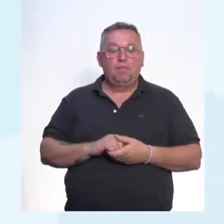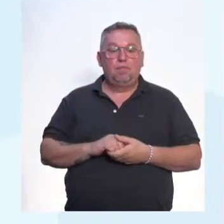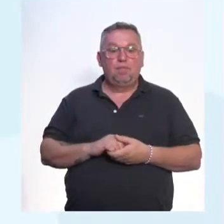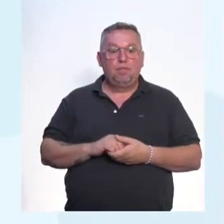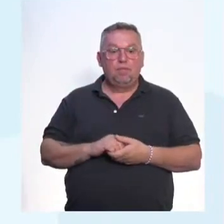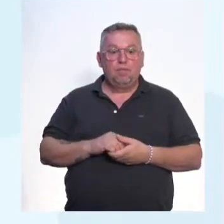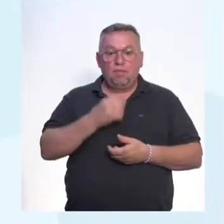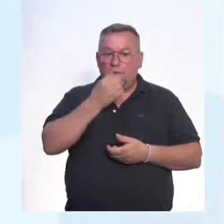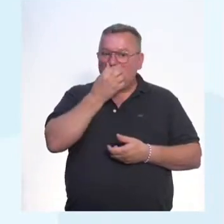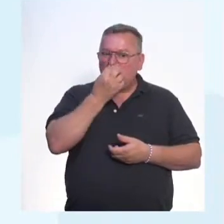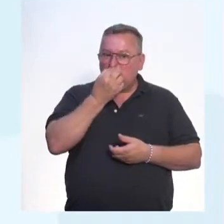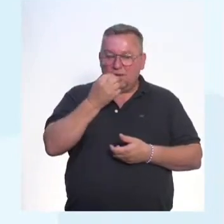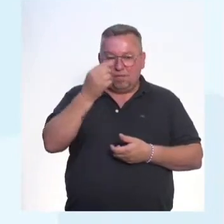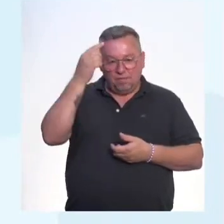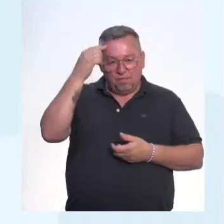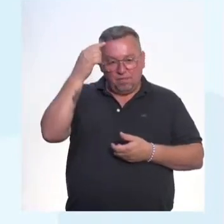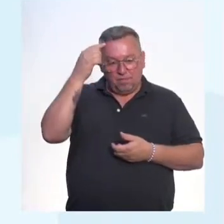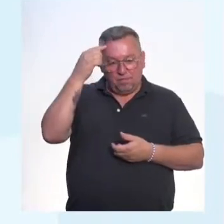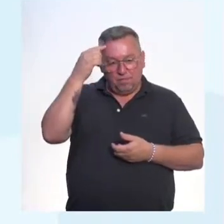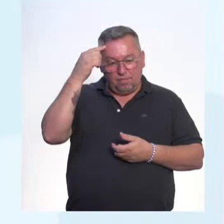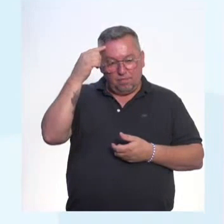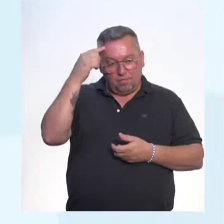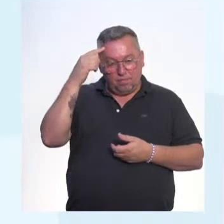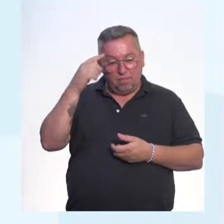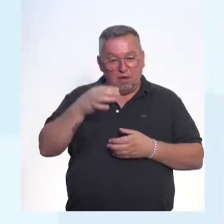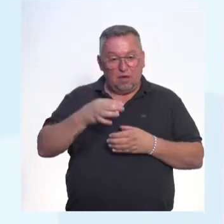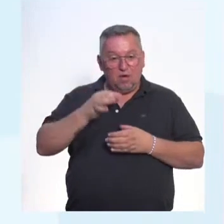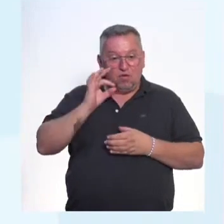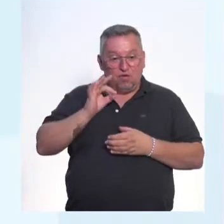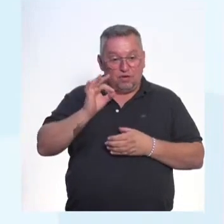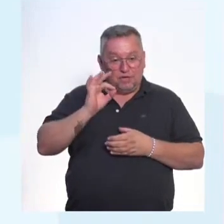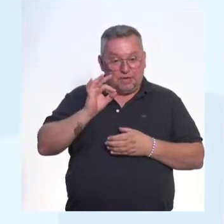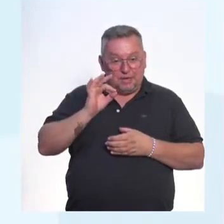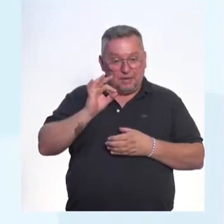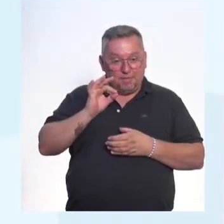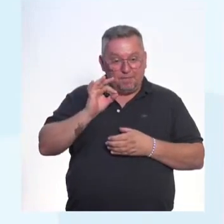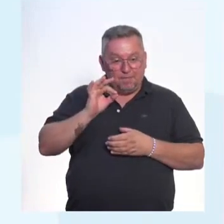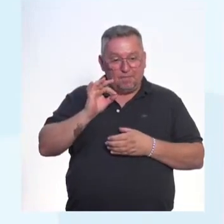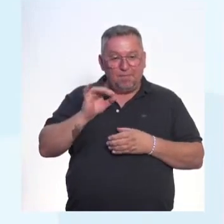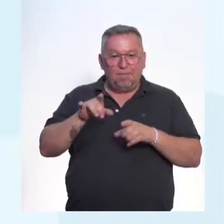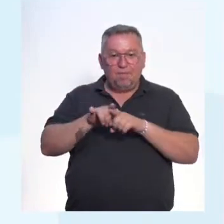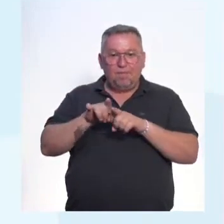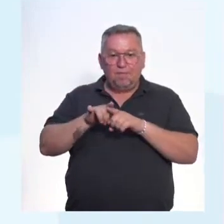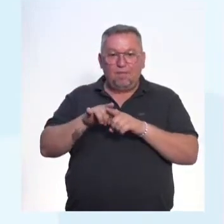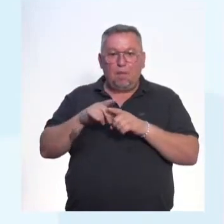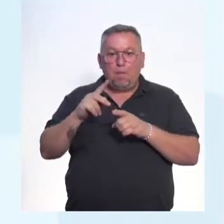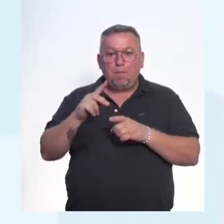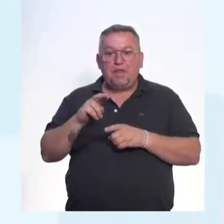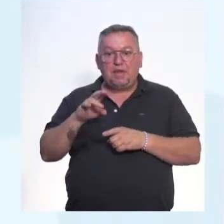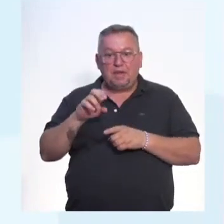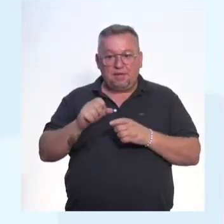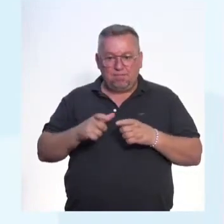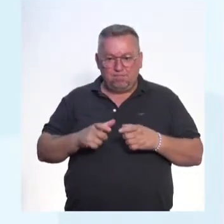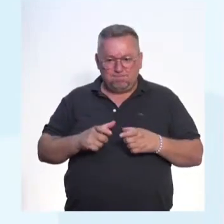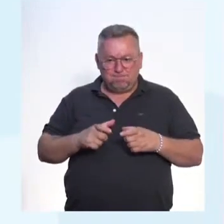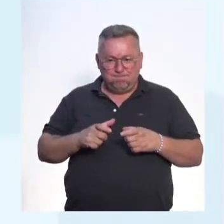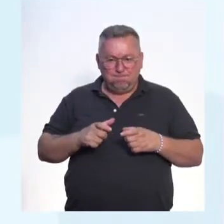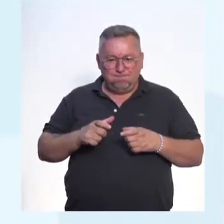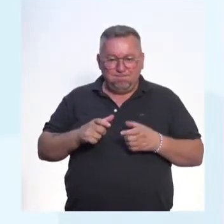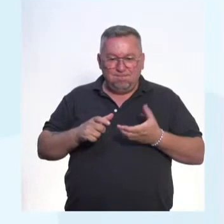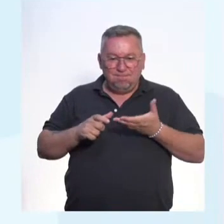vou começar a pensar aqui nas xícaras de chá e nos pires. Nós